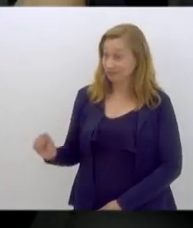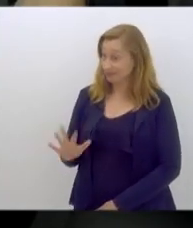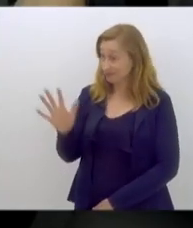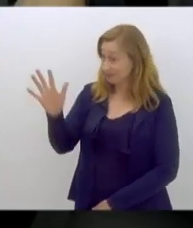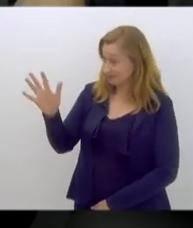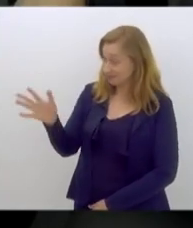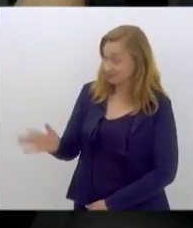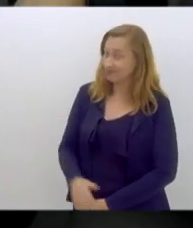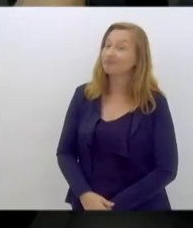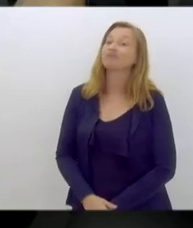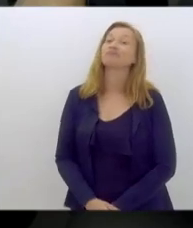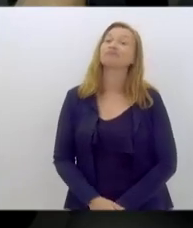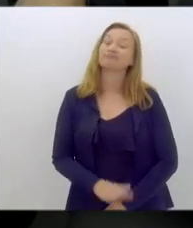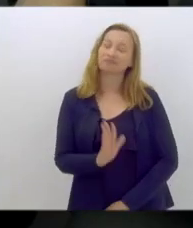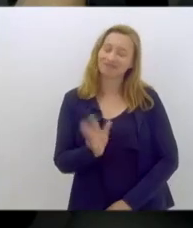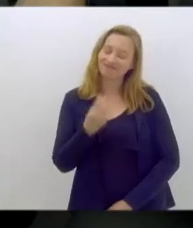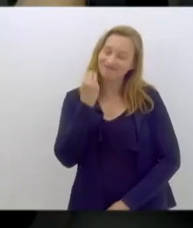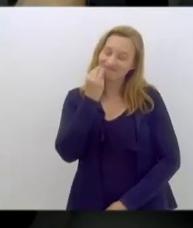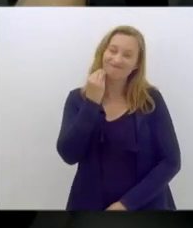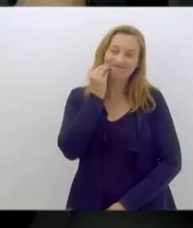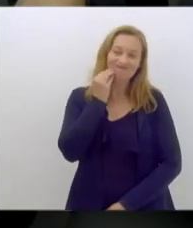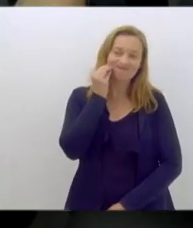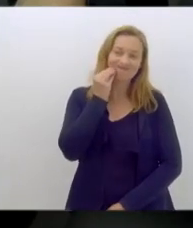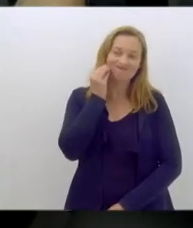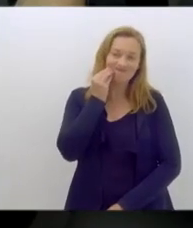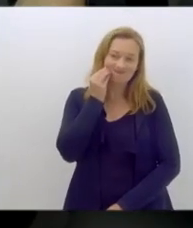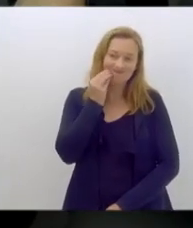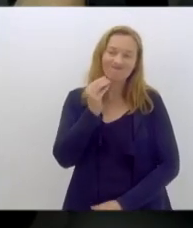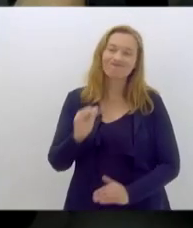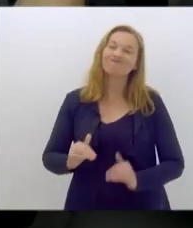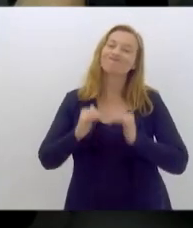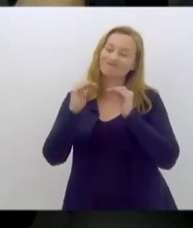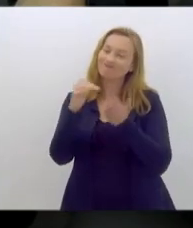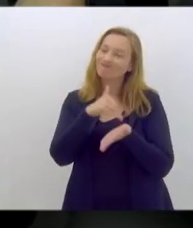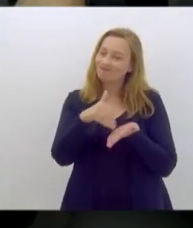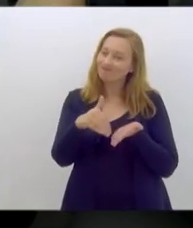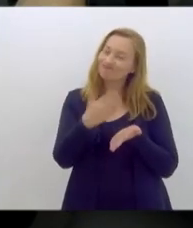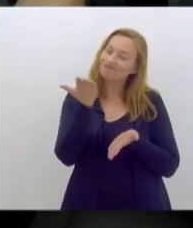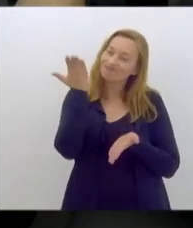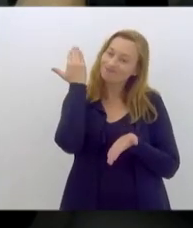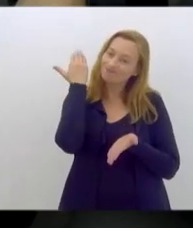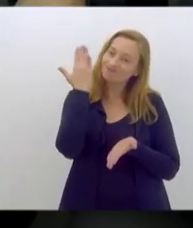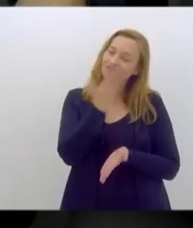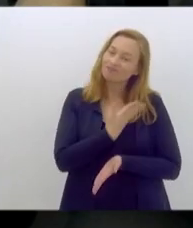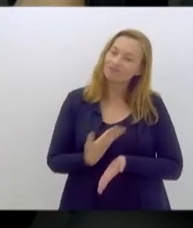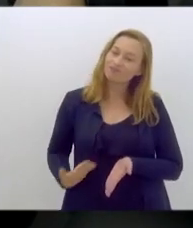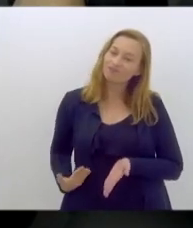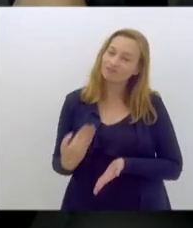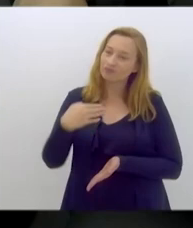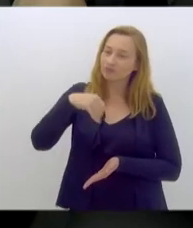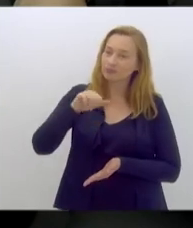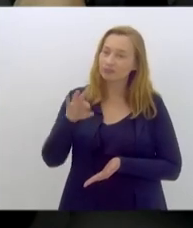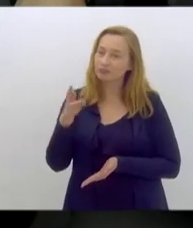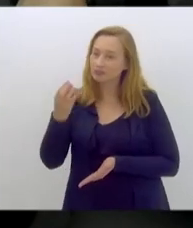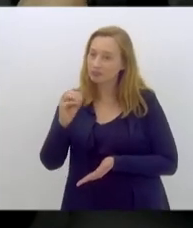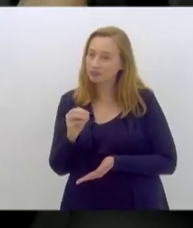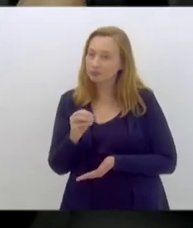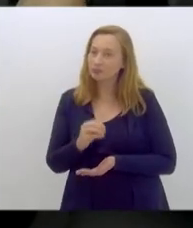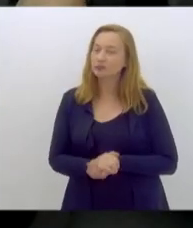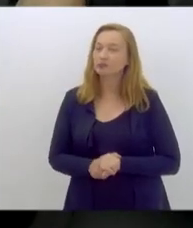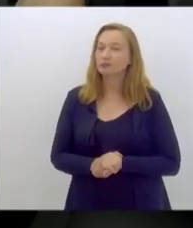eu já tive uma experiência como subsecretário na época no governo Marcelo foi lá para